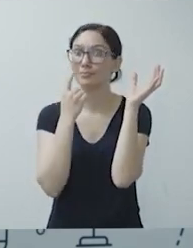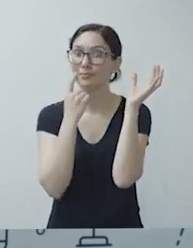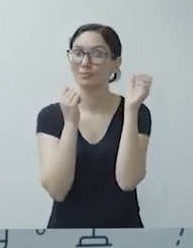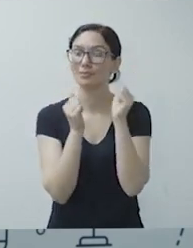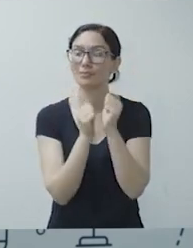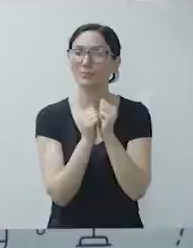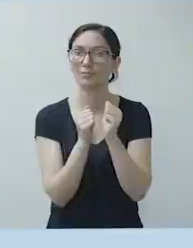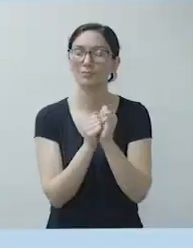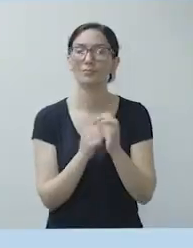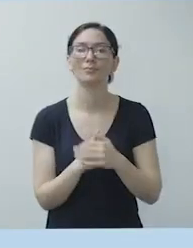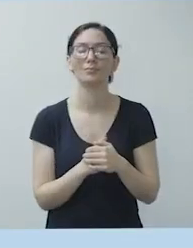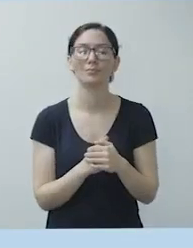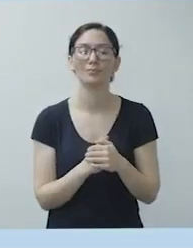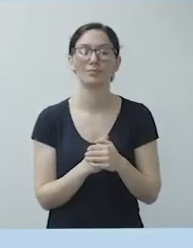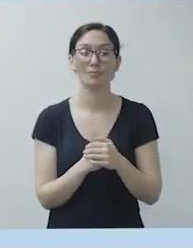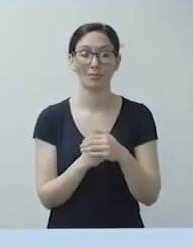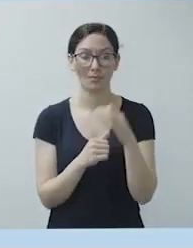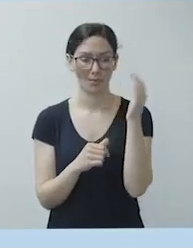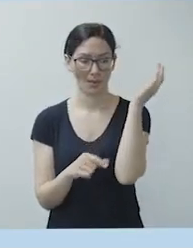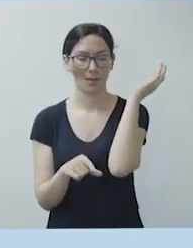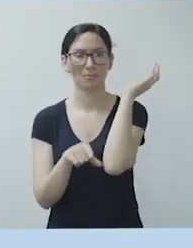juntos? Ele está